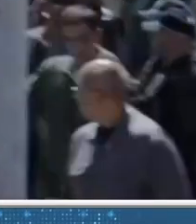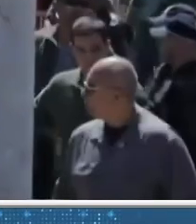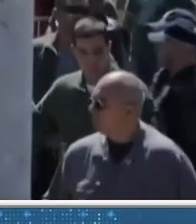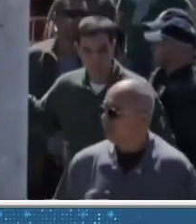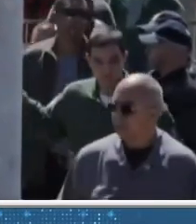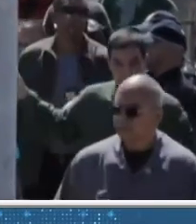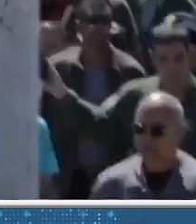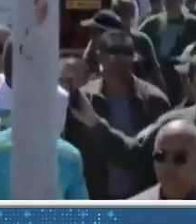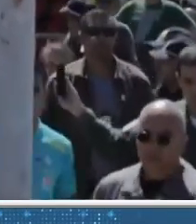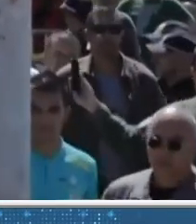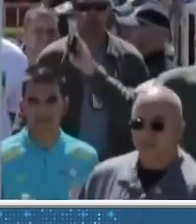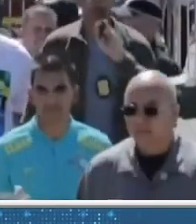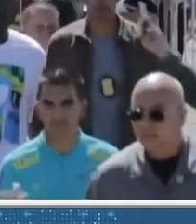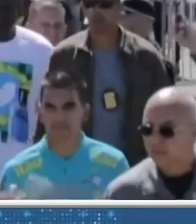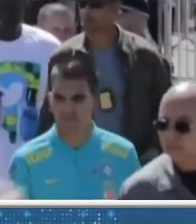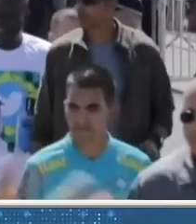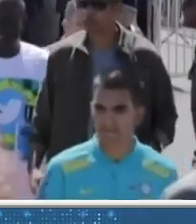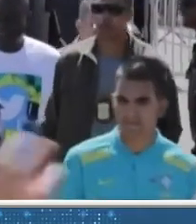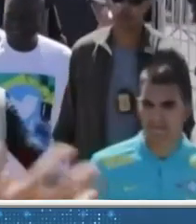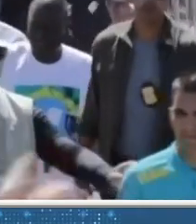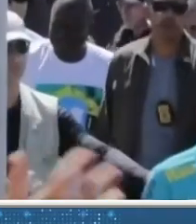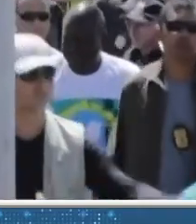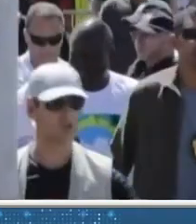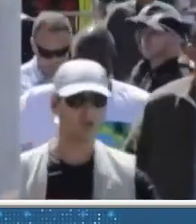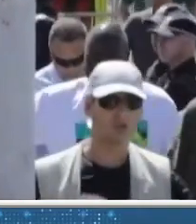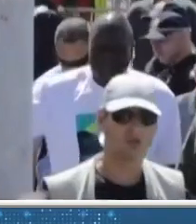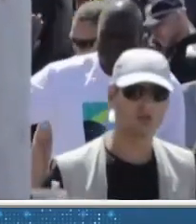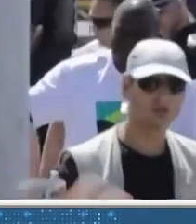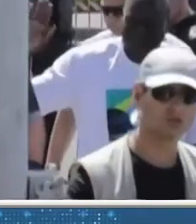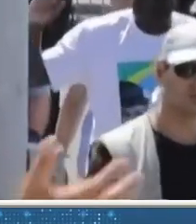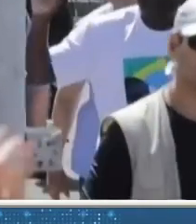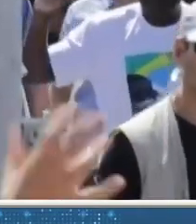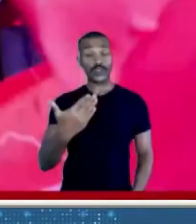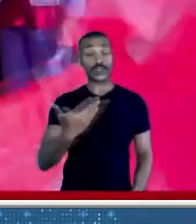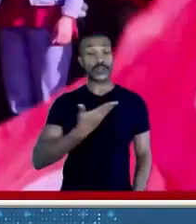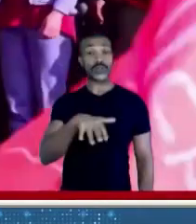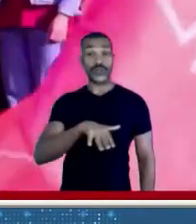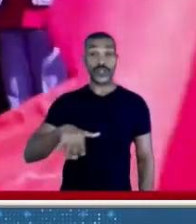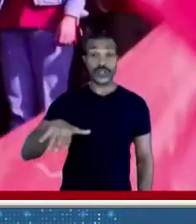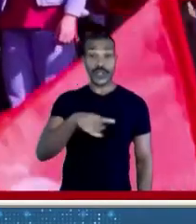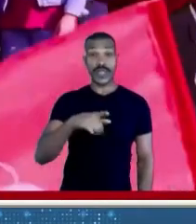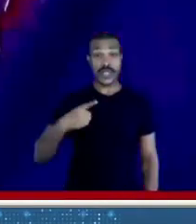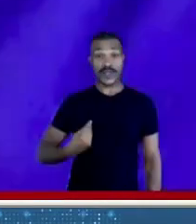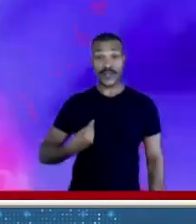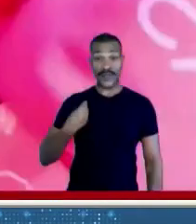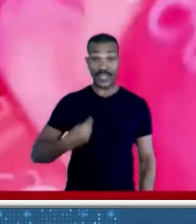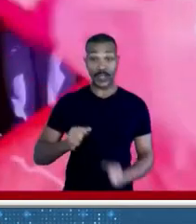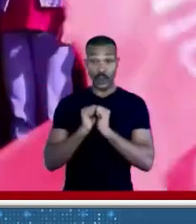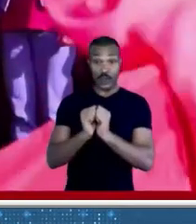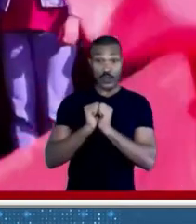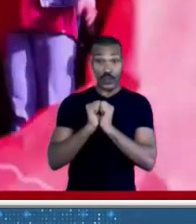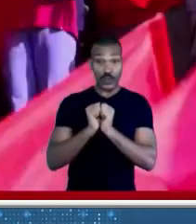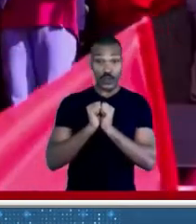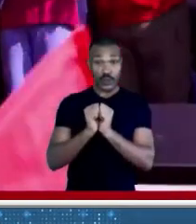para que os candidatos possam se aproximar de públicos resistentes, de públicos que ainda não formaram as suas opiniões e que